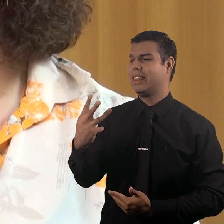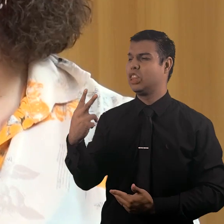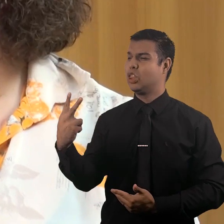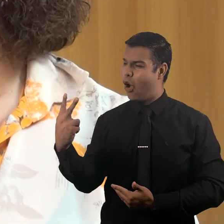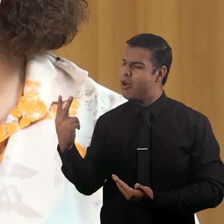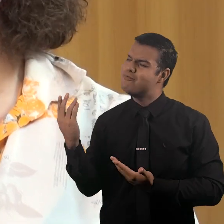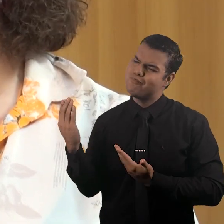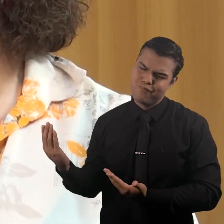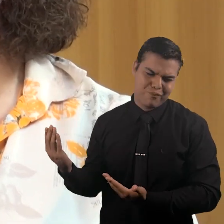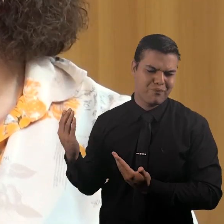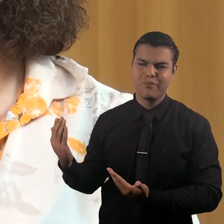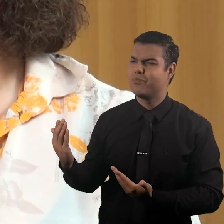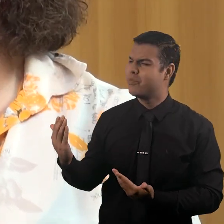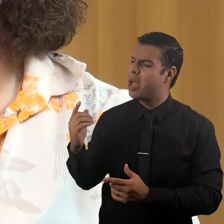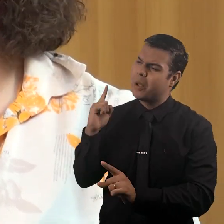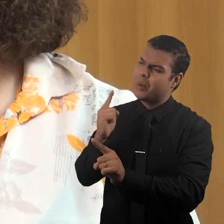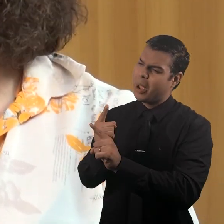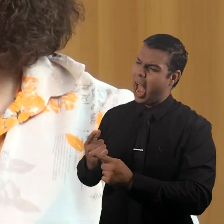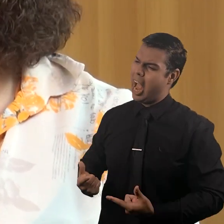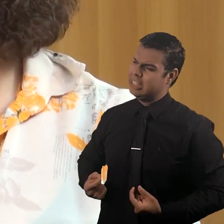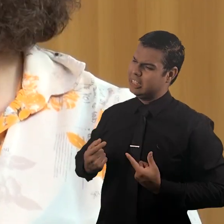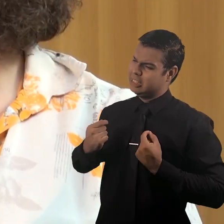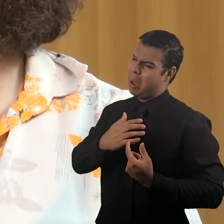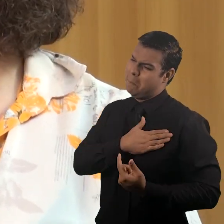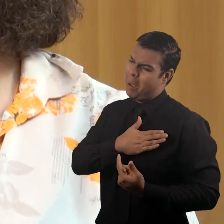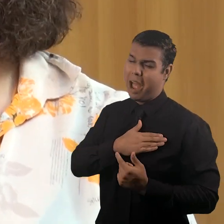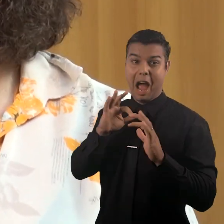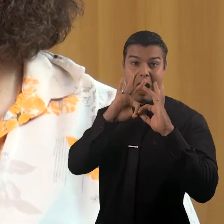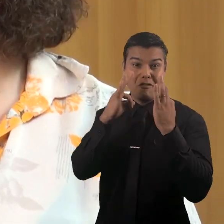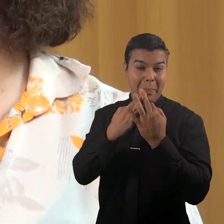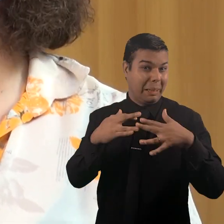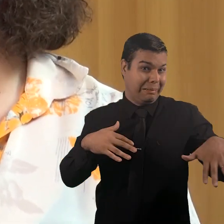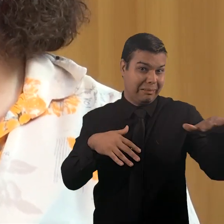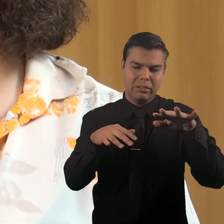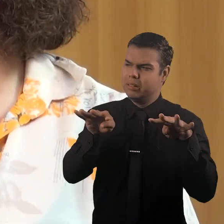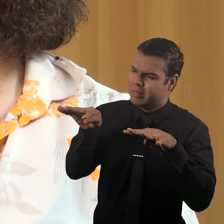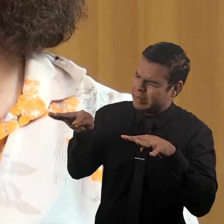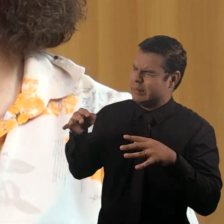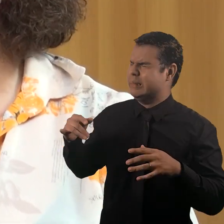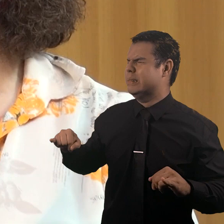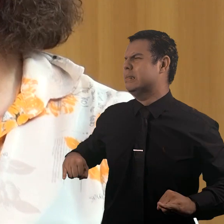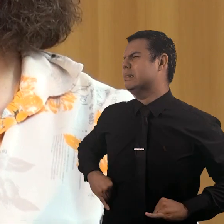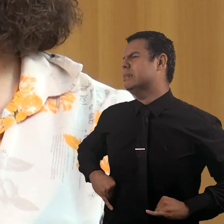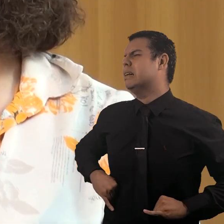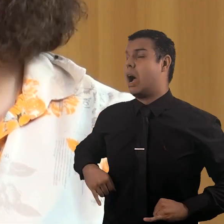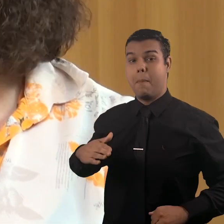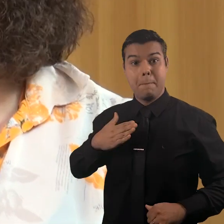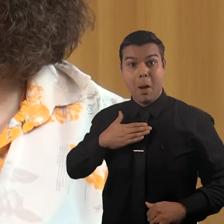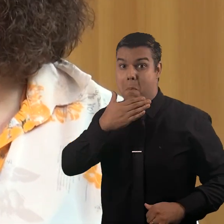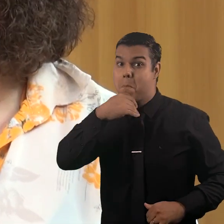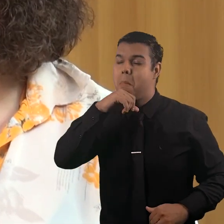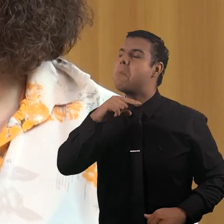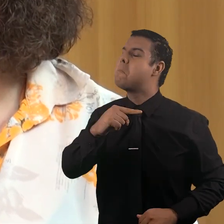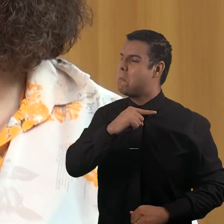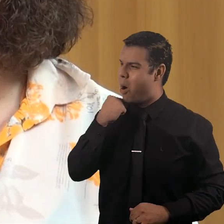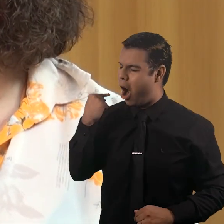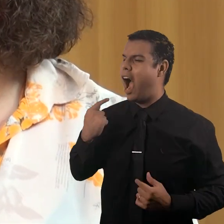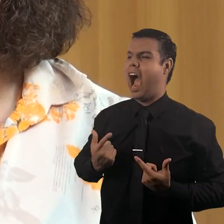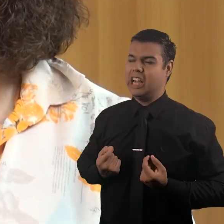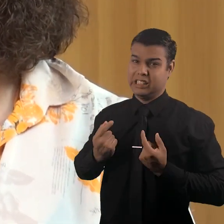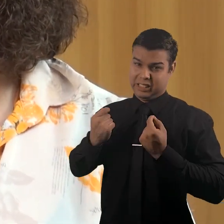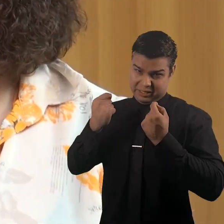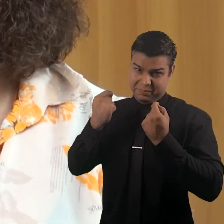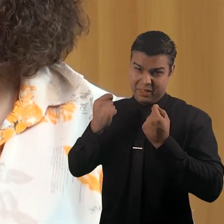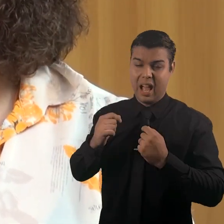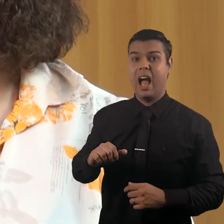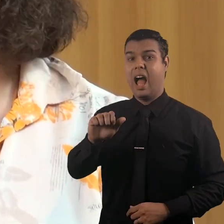aos 32 anos de idade, a família inteira sofreu, né, esse baque. Meu pai morreu de câncer. Então, quando a